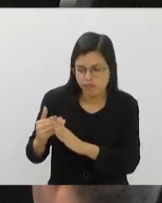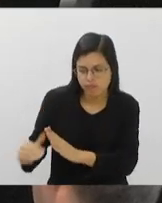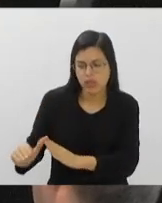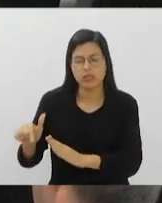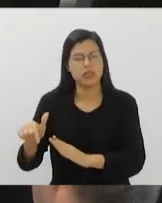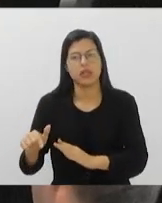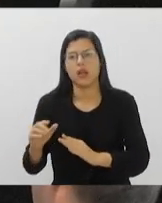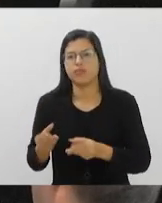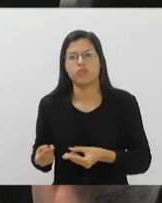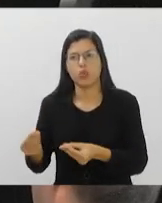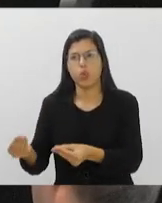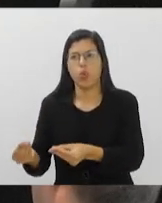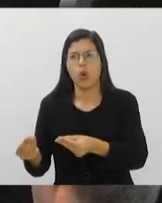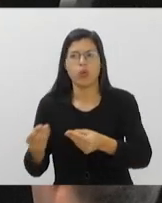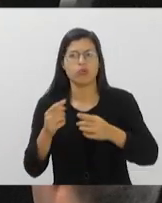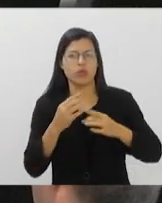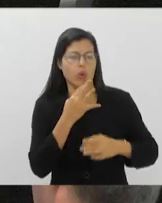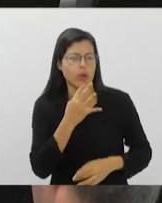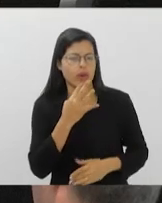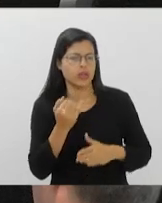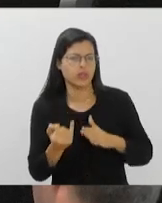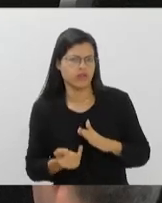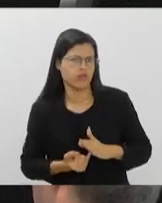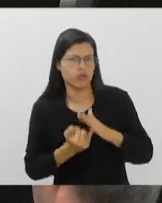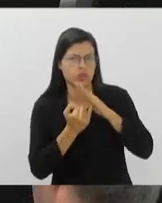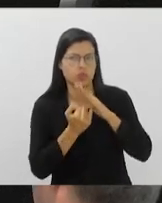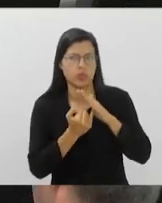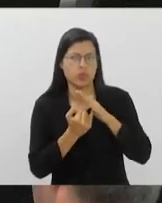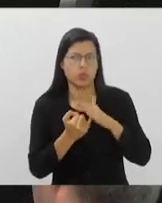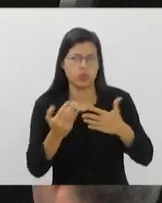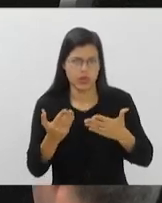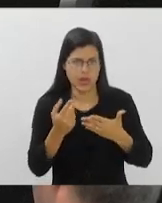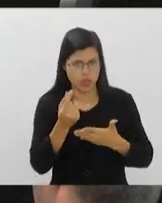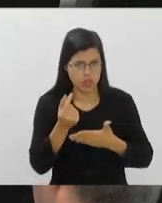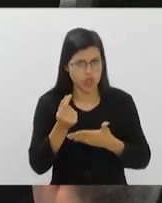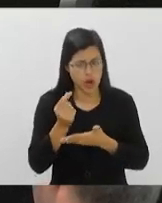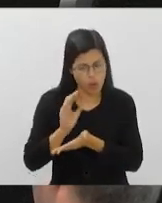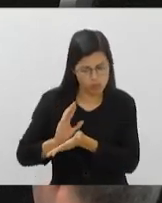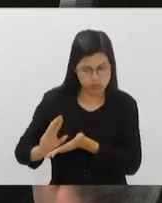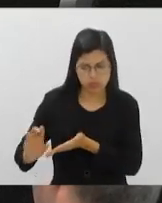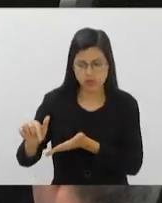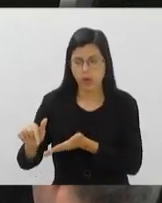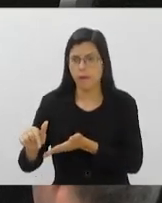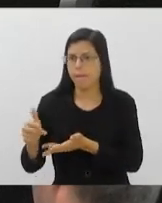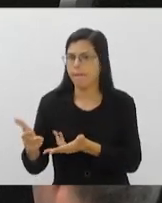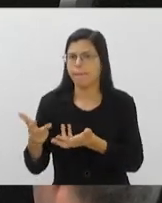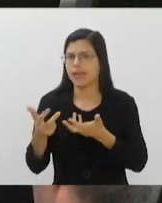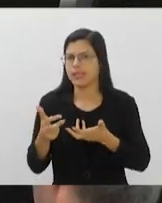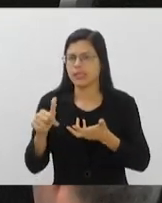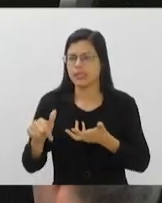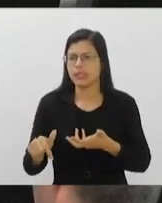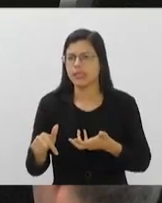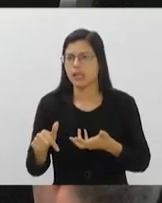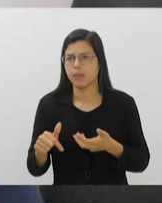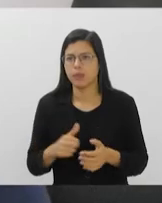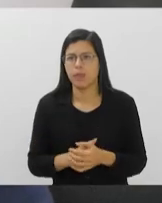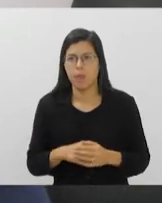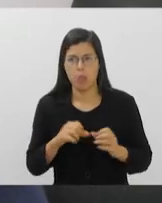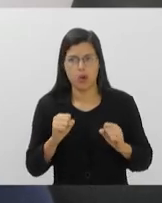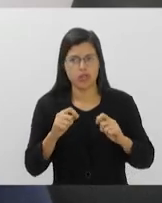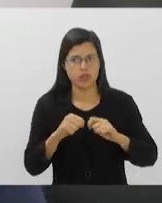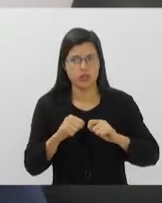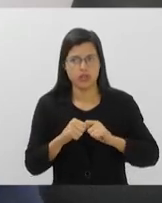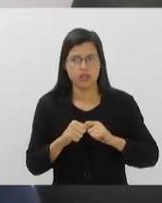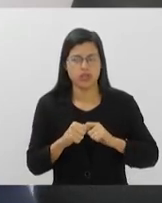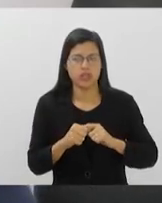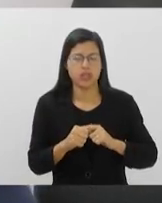Você conhece a entidade assistencial tal aqui no município e você quer que o seu dinheiro V para lá porque ali você enxerga você vê você pode fazer isso